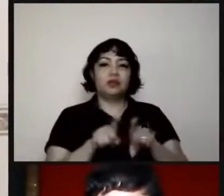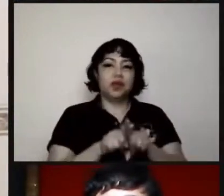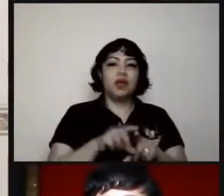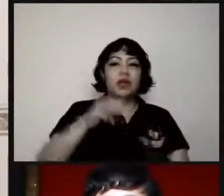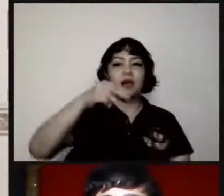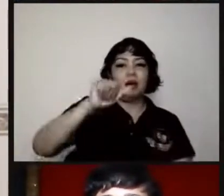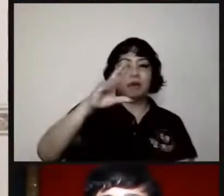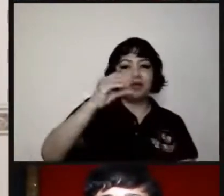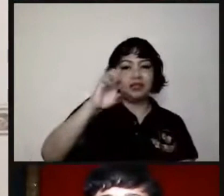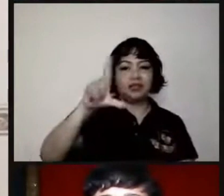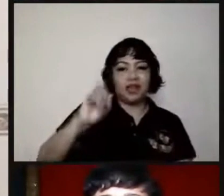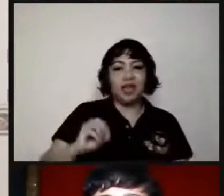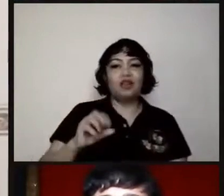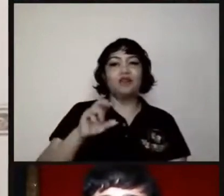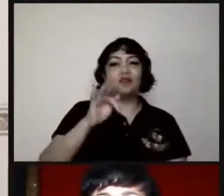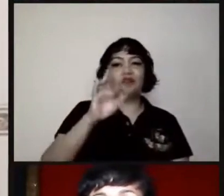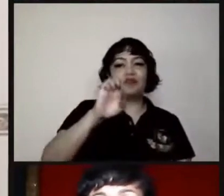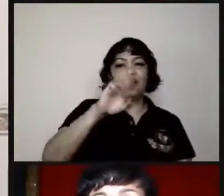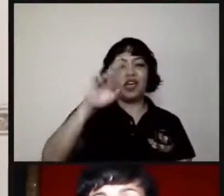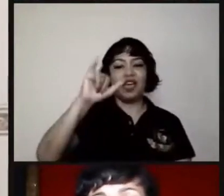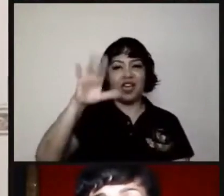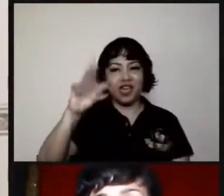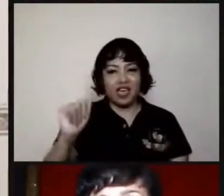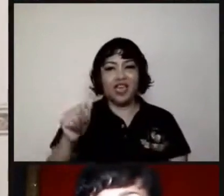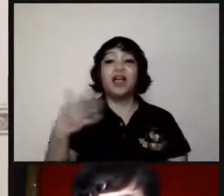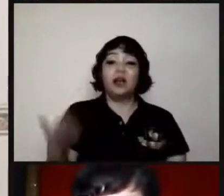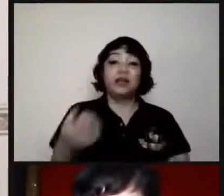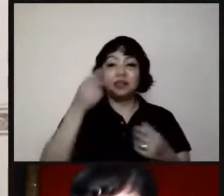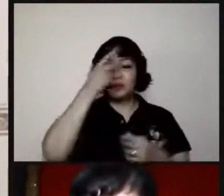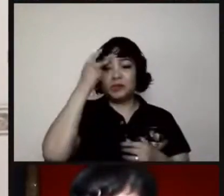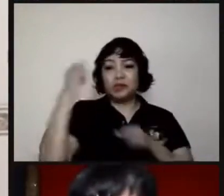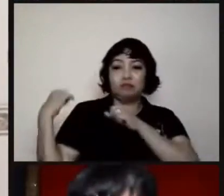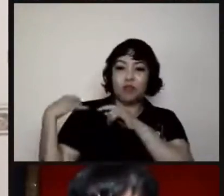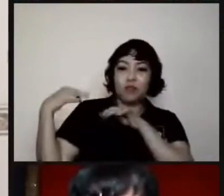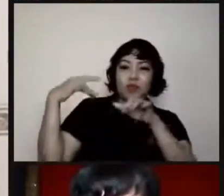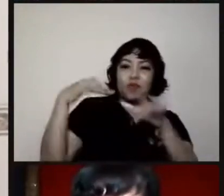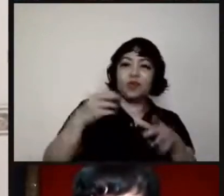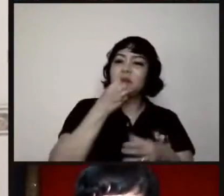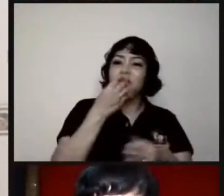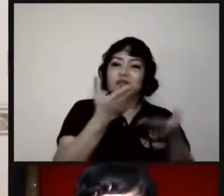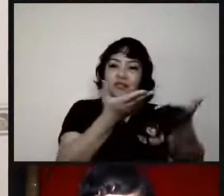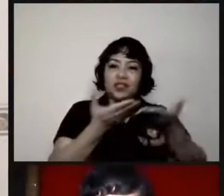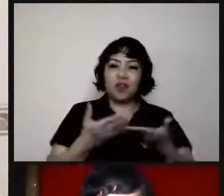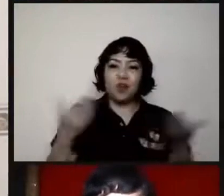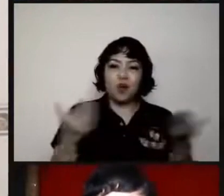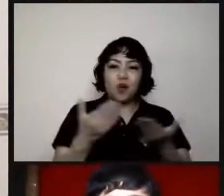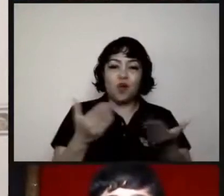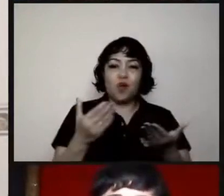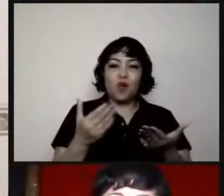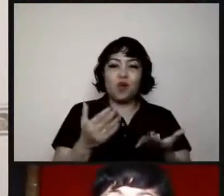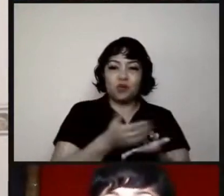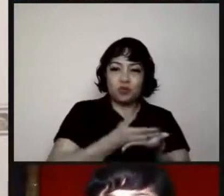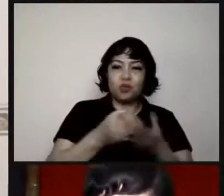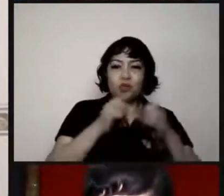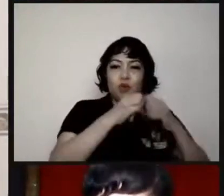Ivni. Marcelo Ferreira... Para quem está chegando agora, Marcelo, seja bem-vindo. Hoje nós estamos com a oficina